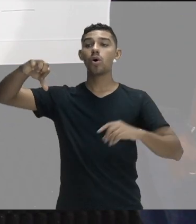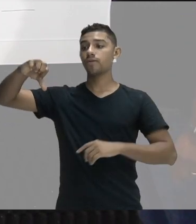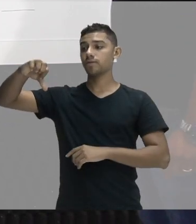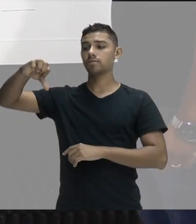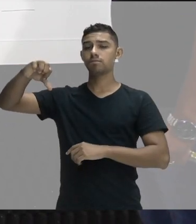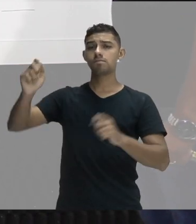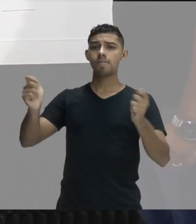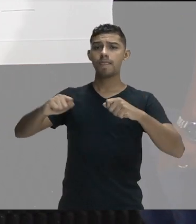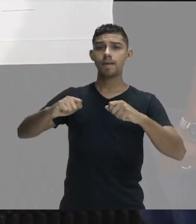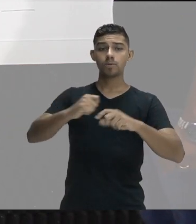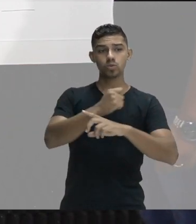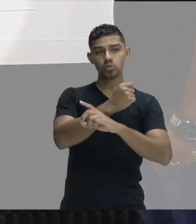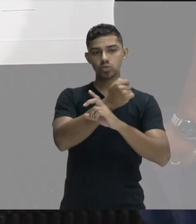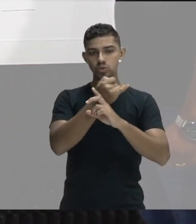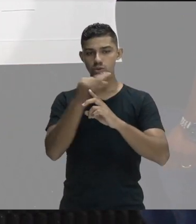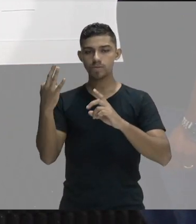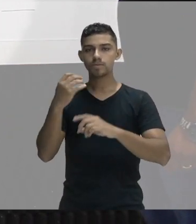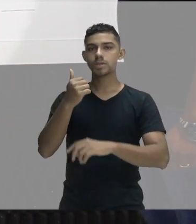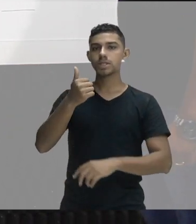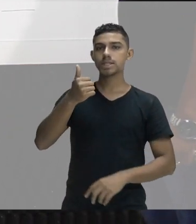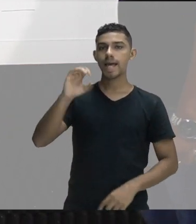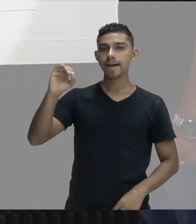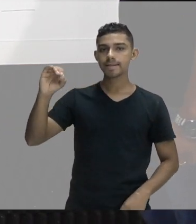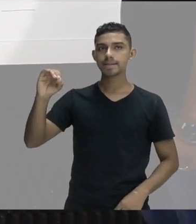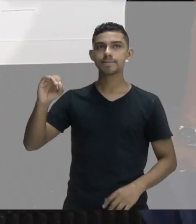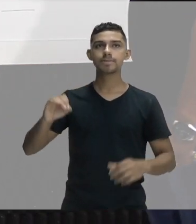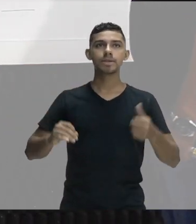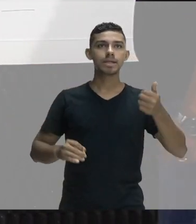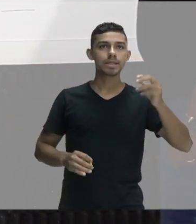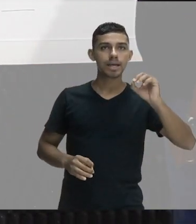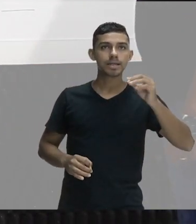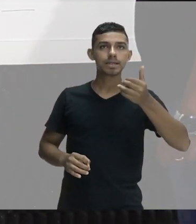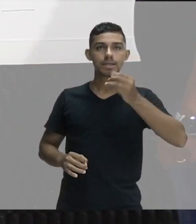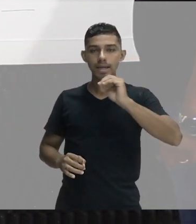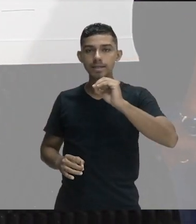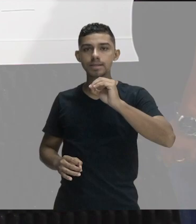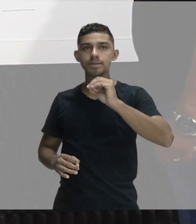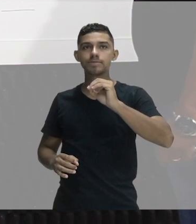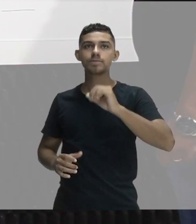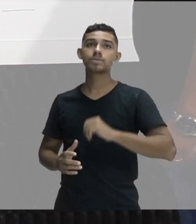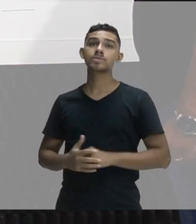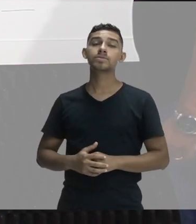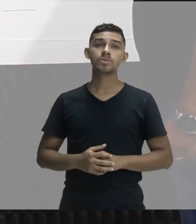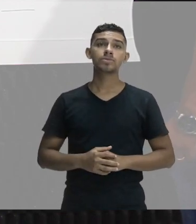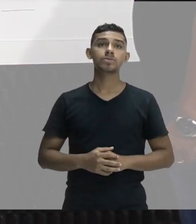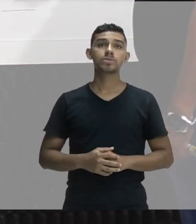dos 10 podem ocupar aqui, ó. O quarto dígito também tem 10, ó.